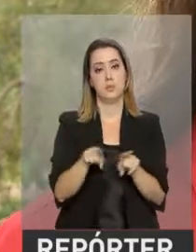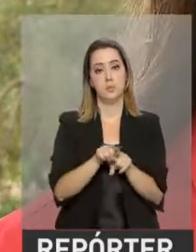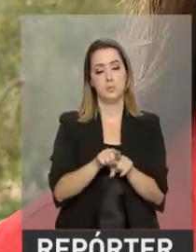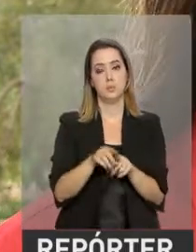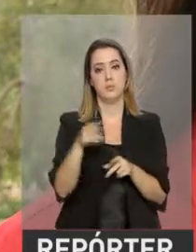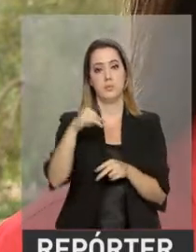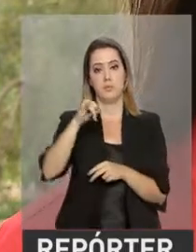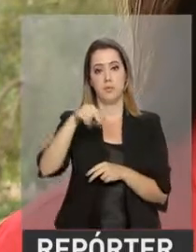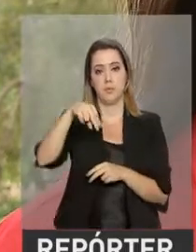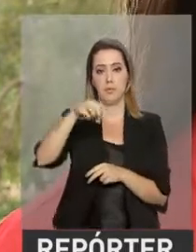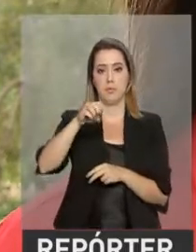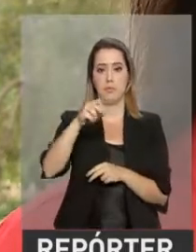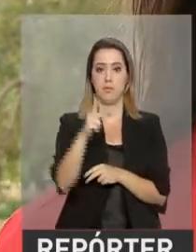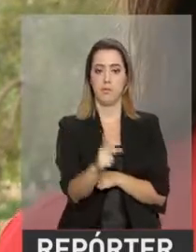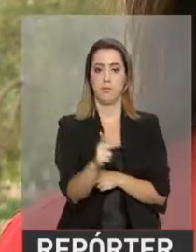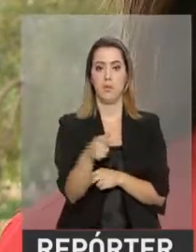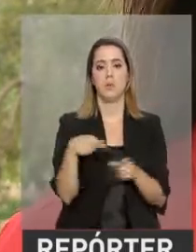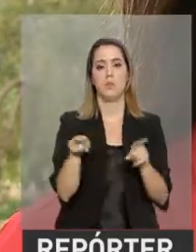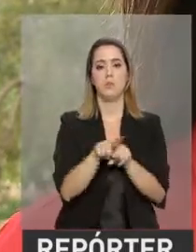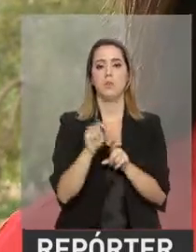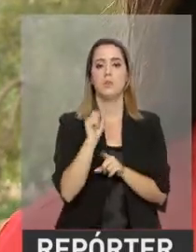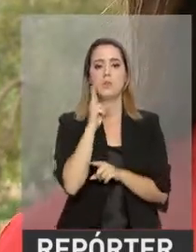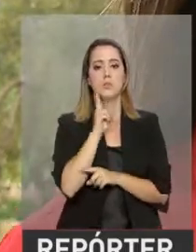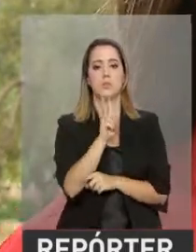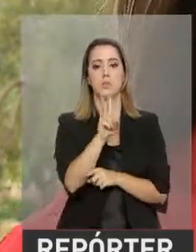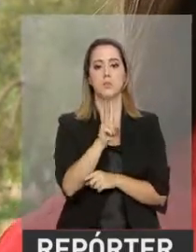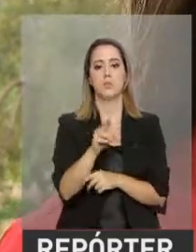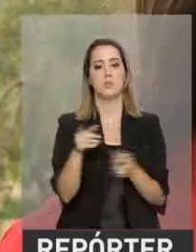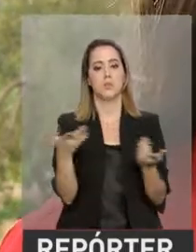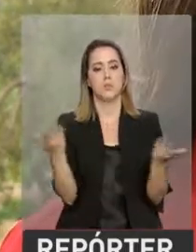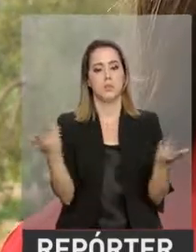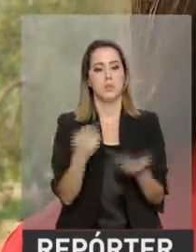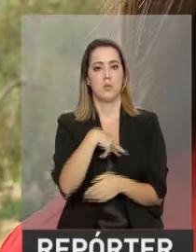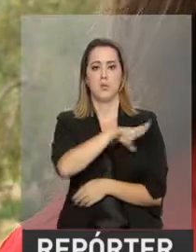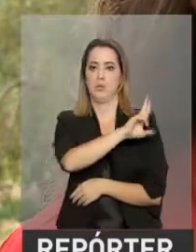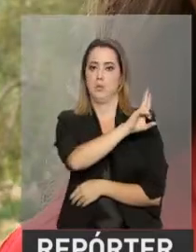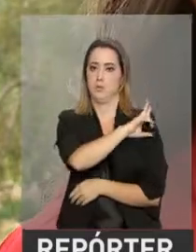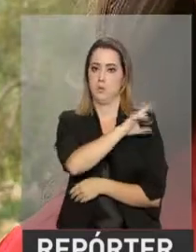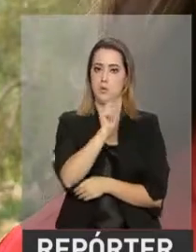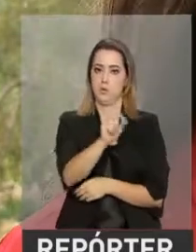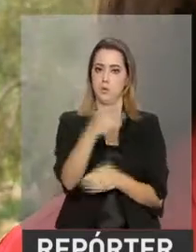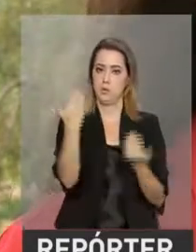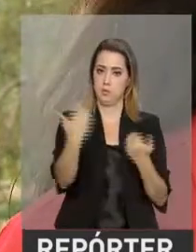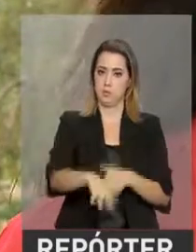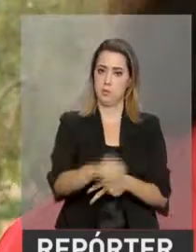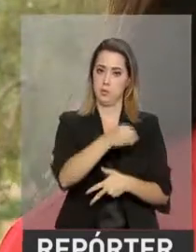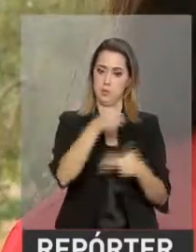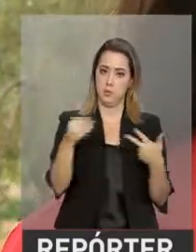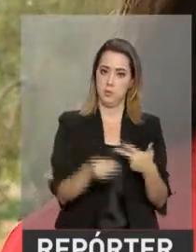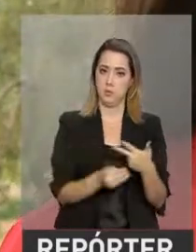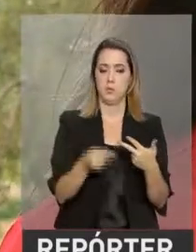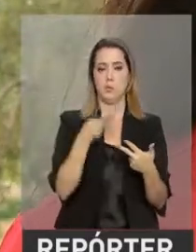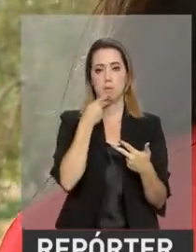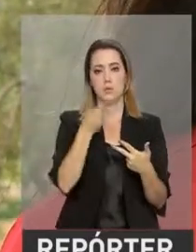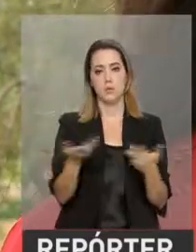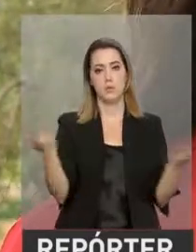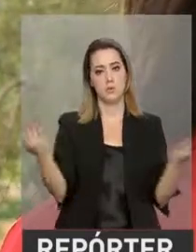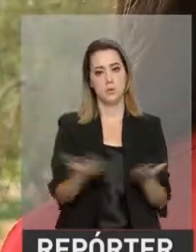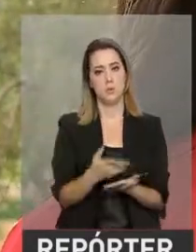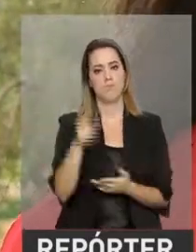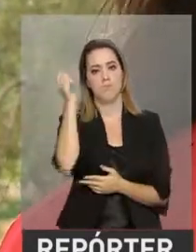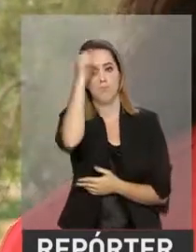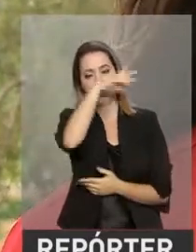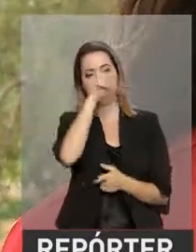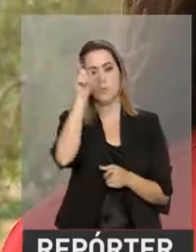estudos e pesquisas educacionais anísio teixeira responsável pela aplicação da prova garante que o grau de dificuldade